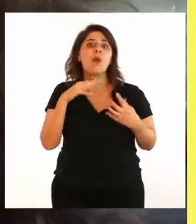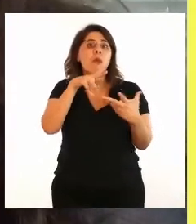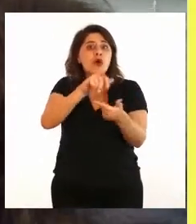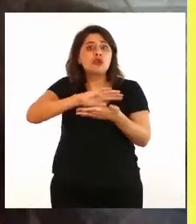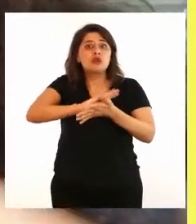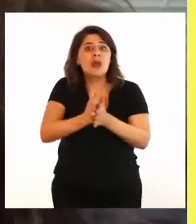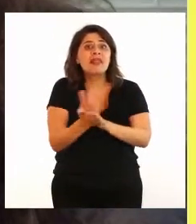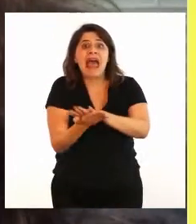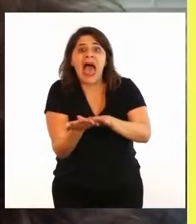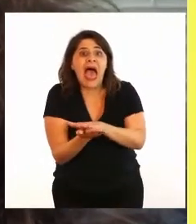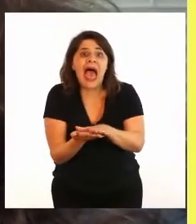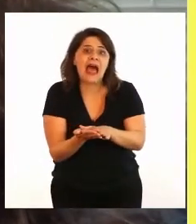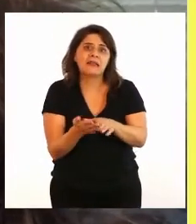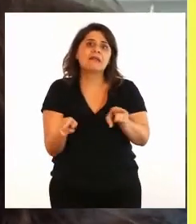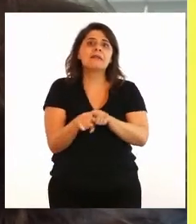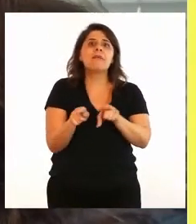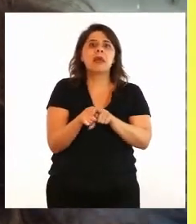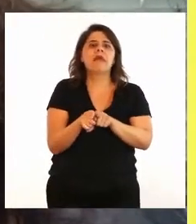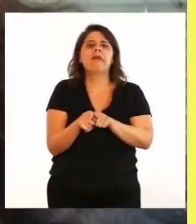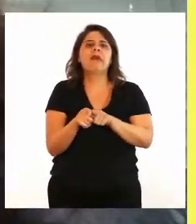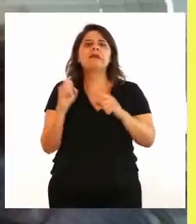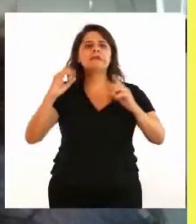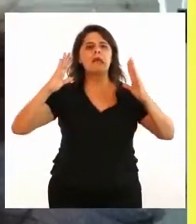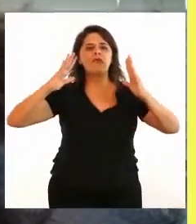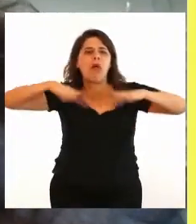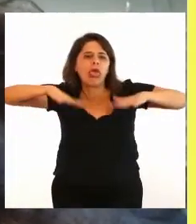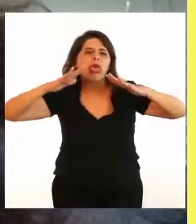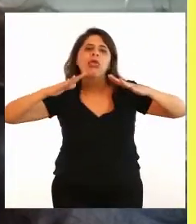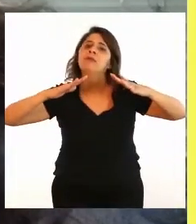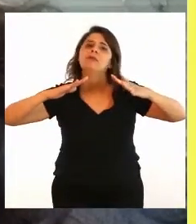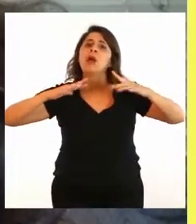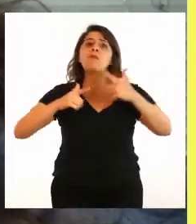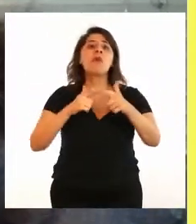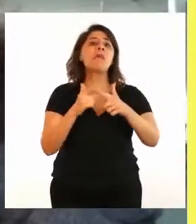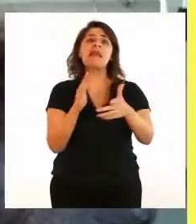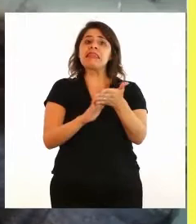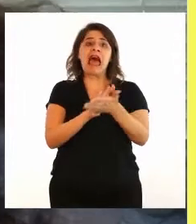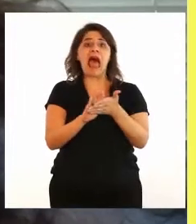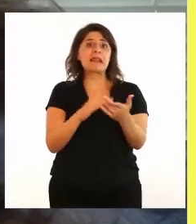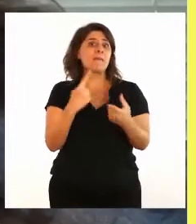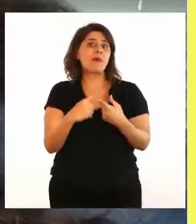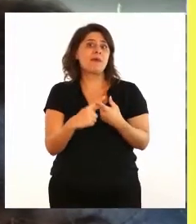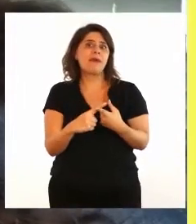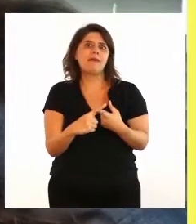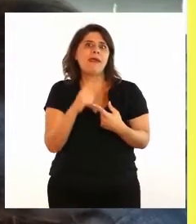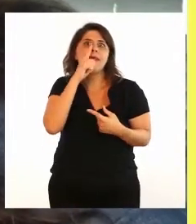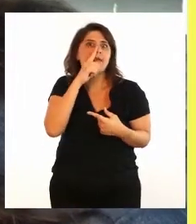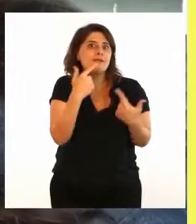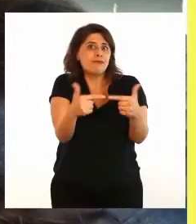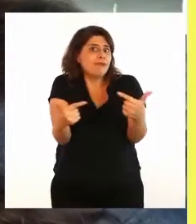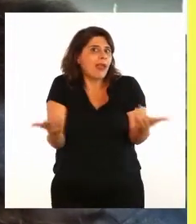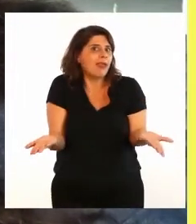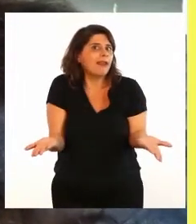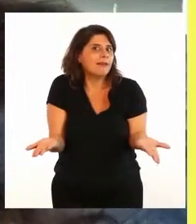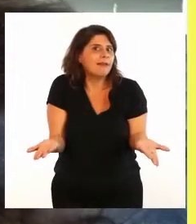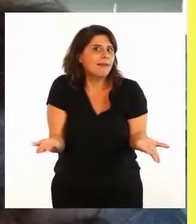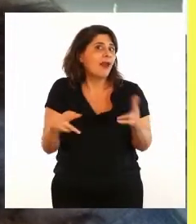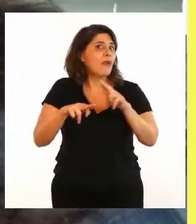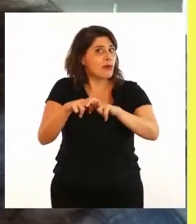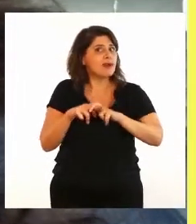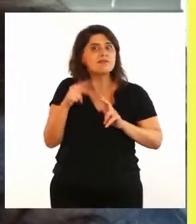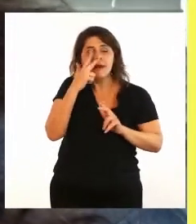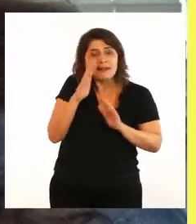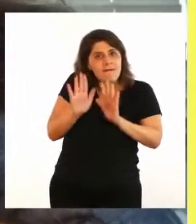ter problema cair alguma coisa em cima nem nada, porque não corre risco de nada. Por isso que ele